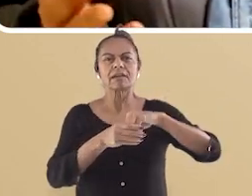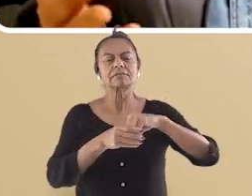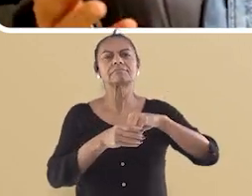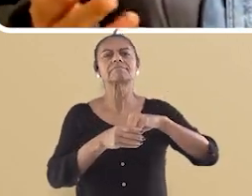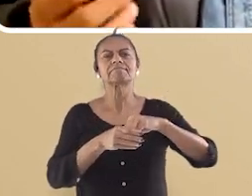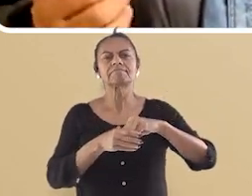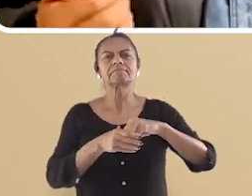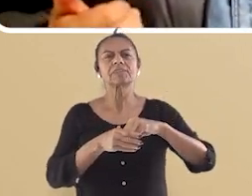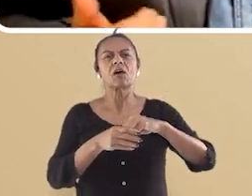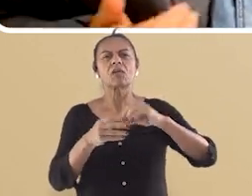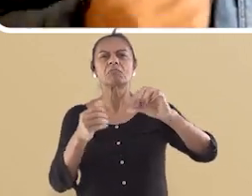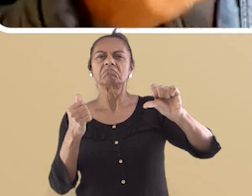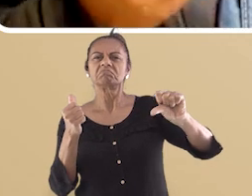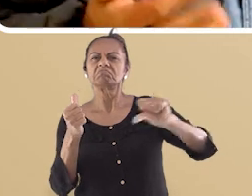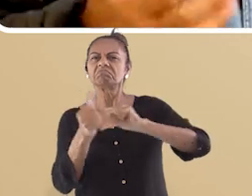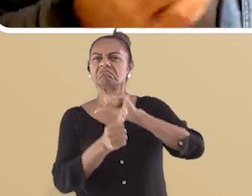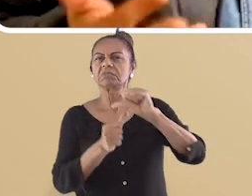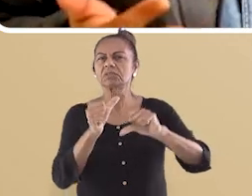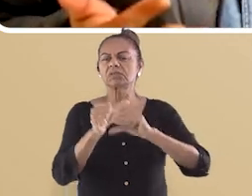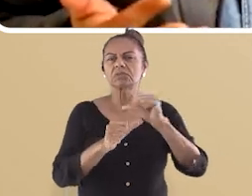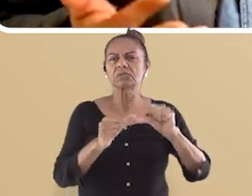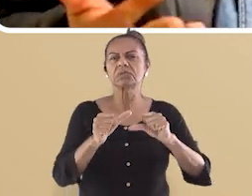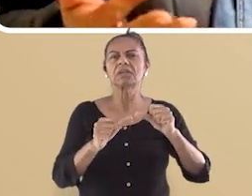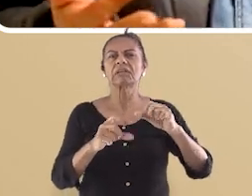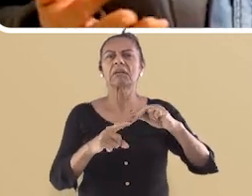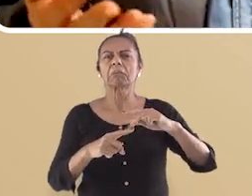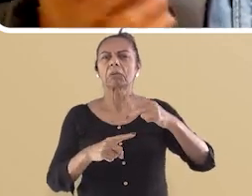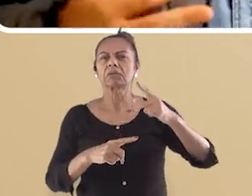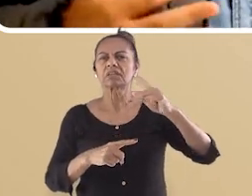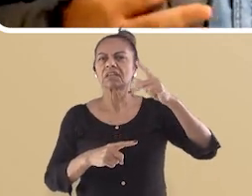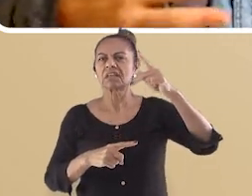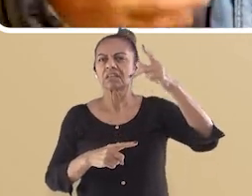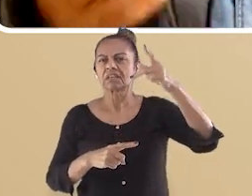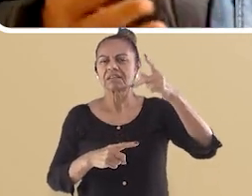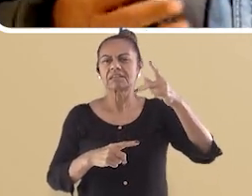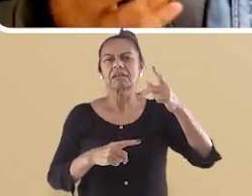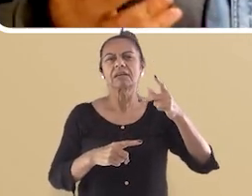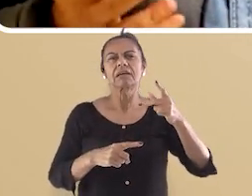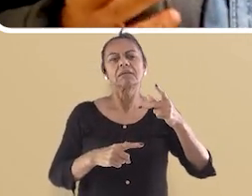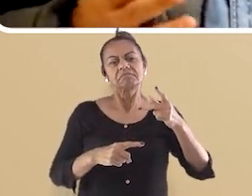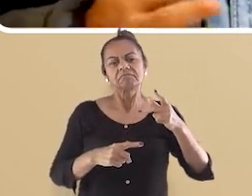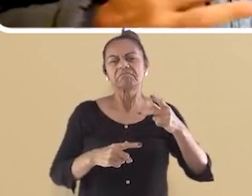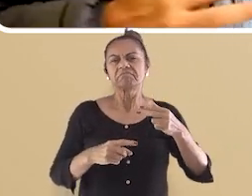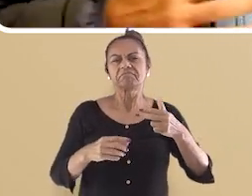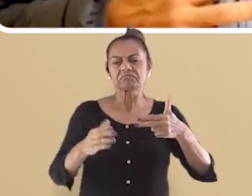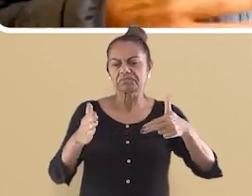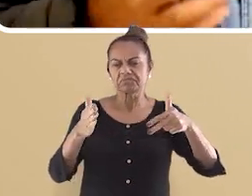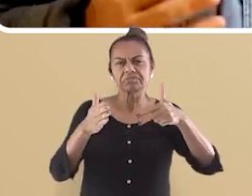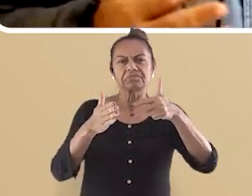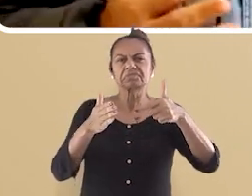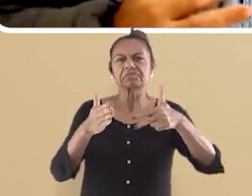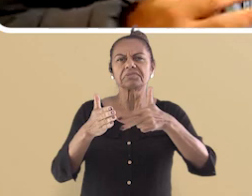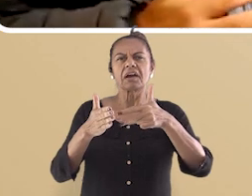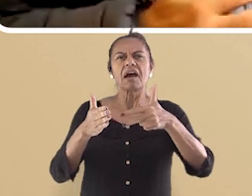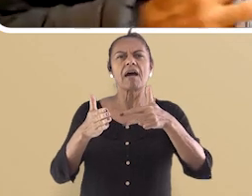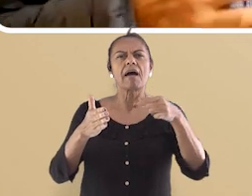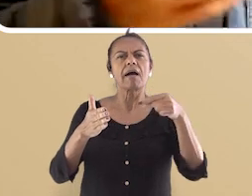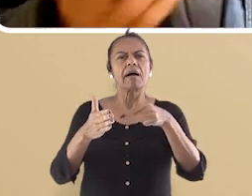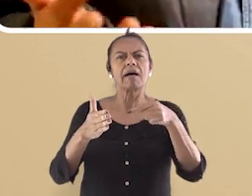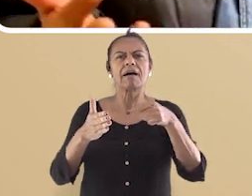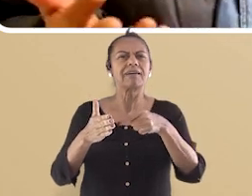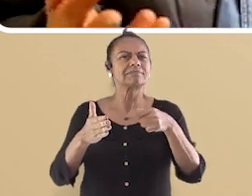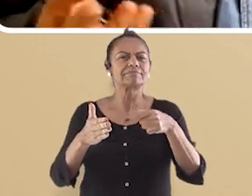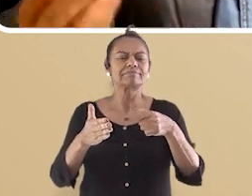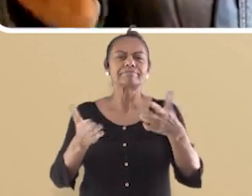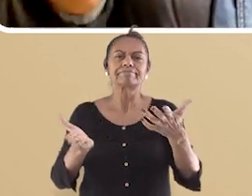herbicidas diferentes ou que expressam proteínas inseticidas e que conferem então essa característica de propriedade intelectual para